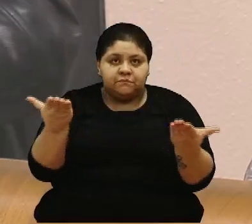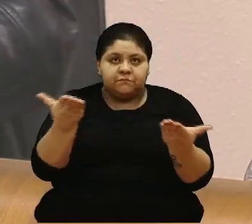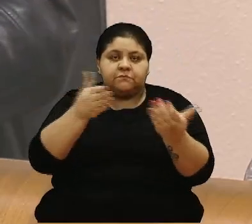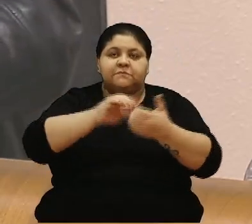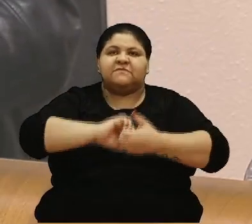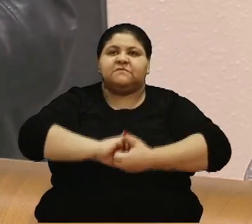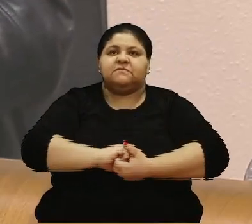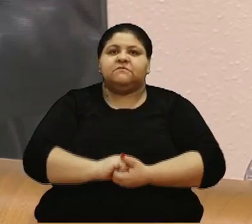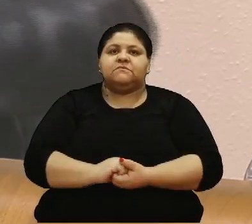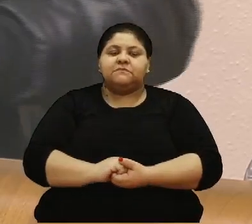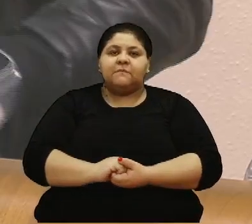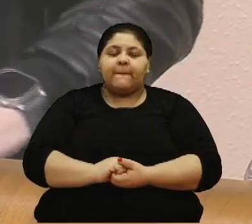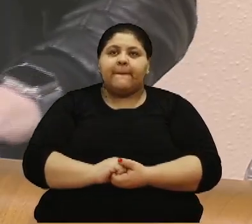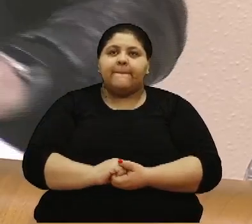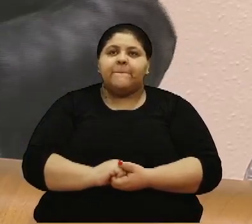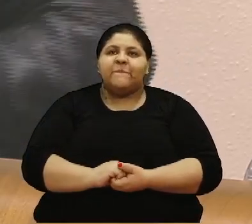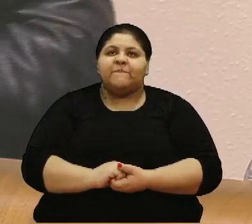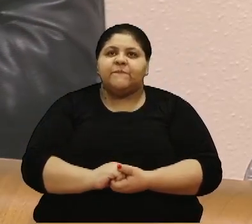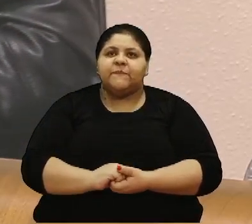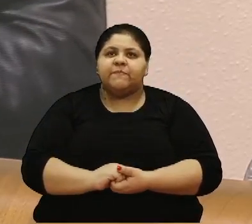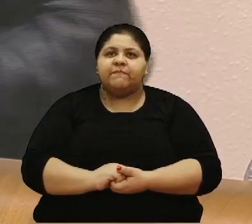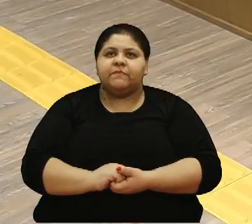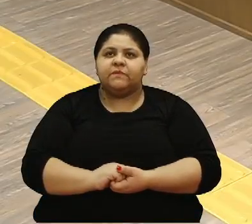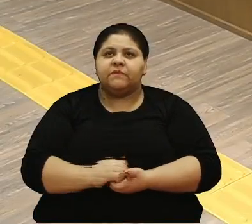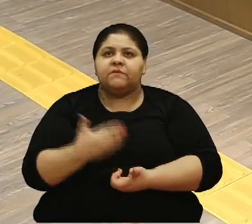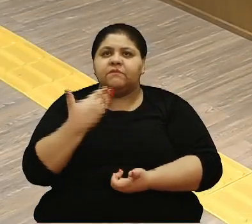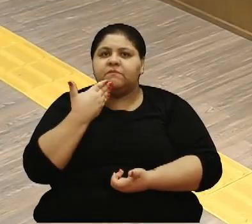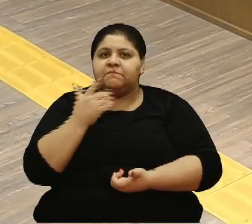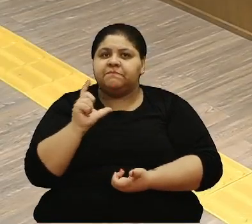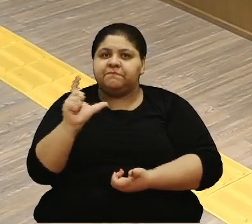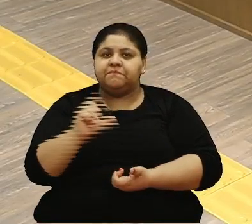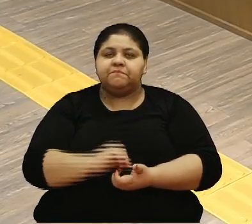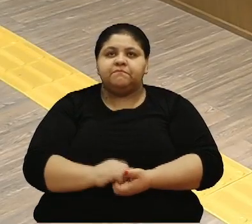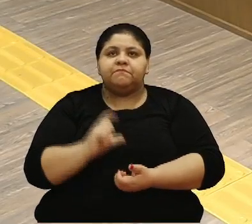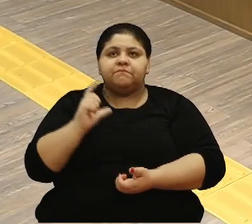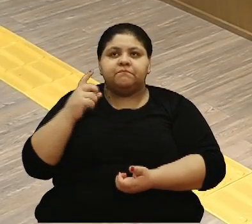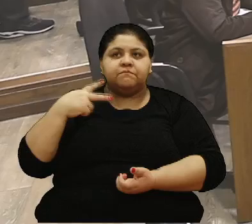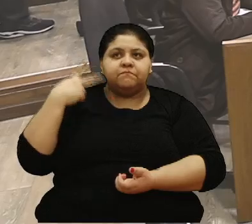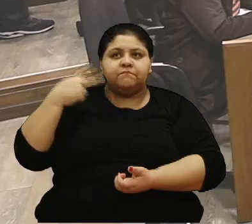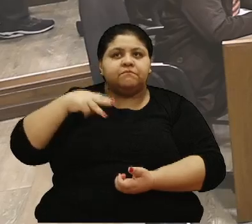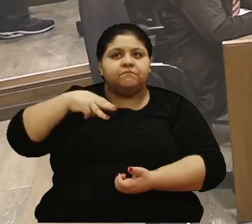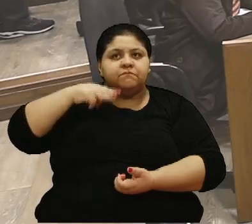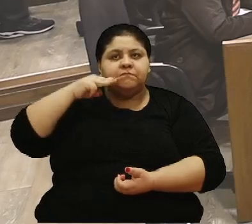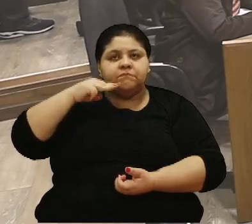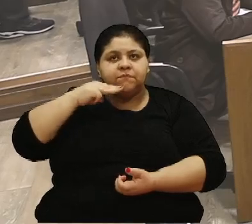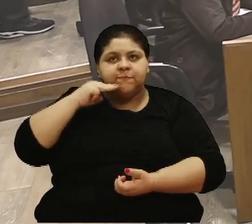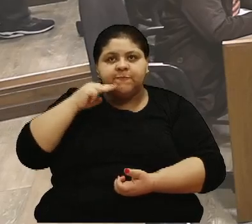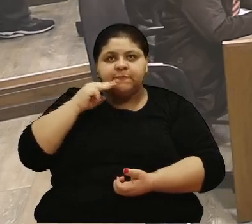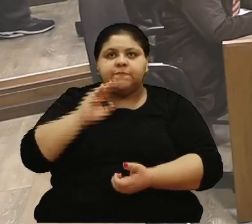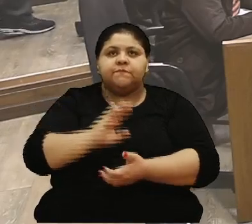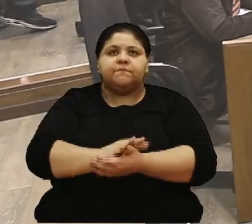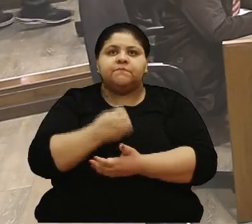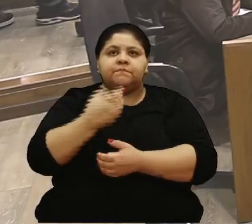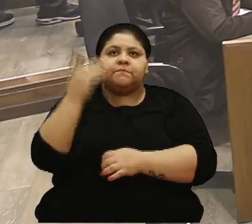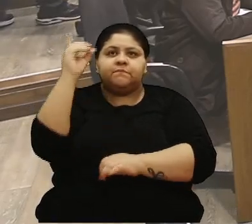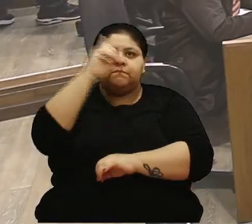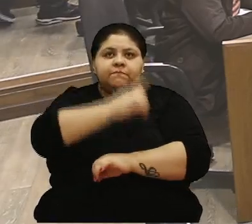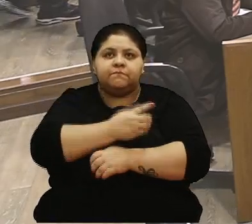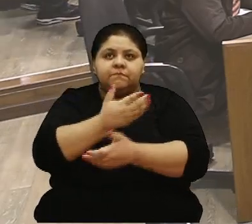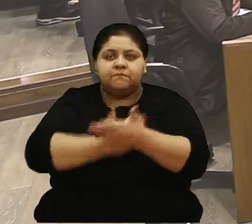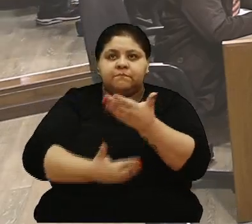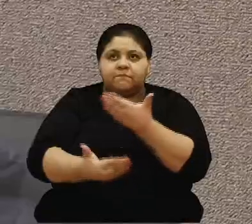senhoras vereadoras e dos senhores vereadores. Peço a palavra. A palavra é a vereadora Marisol Santos. Bom dia a todos os